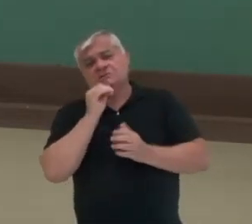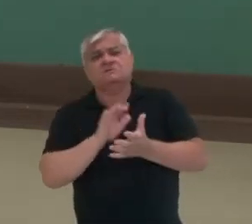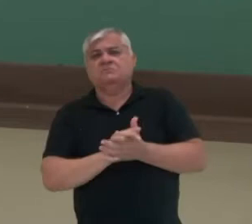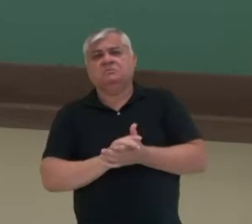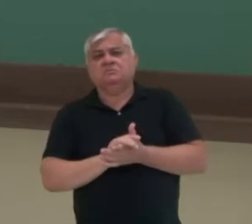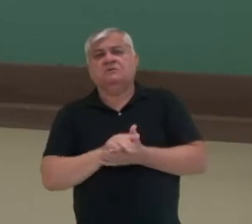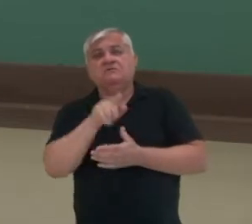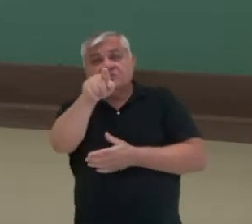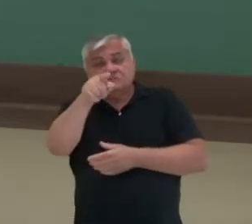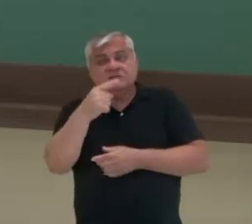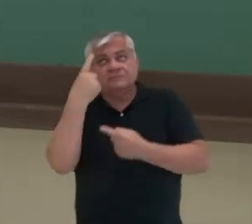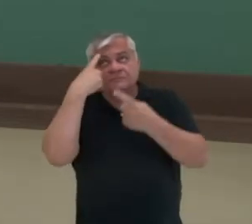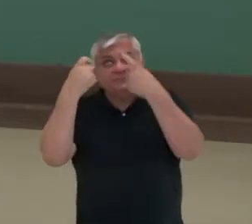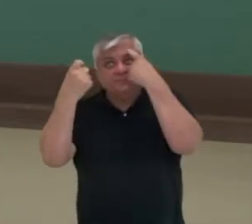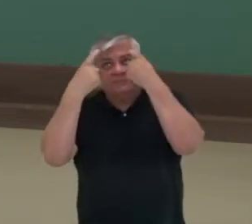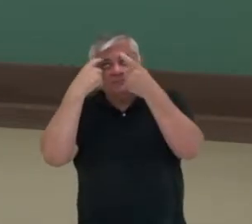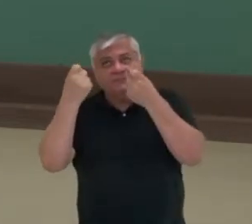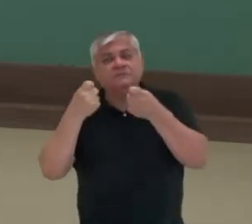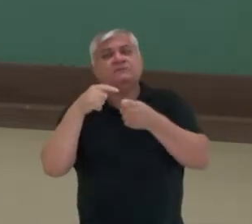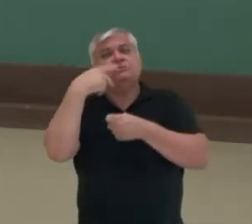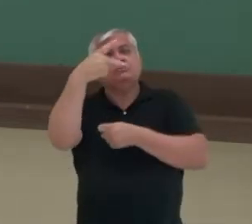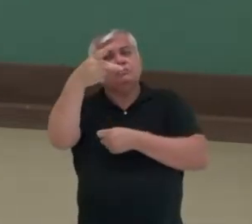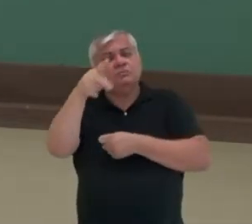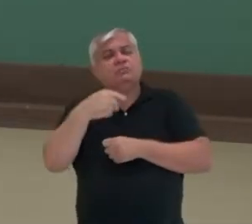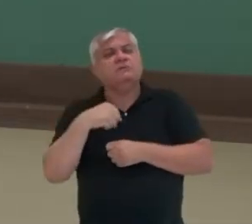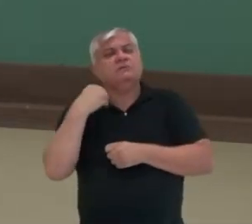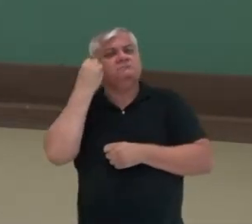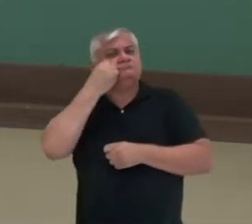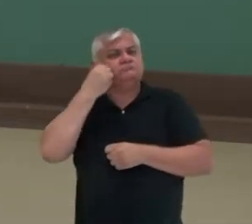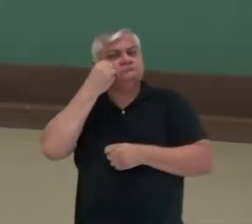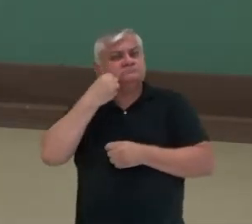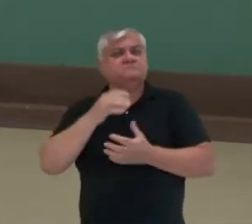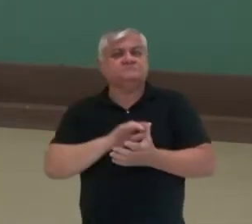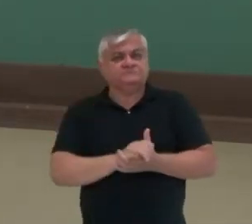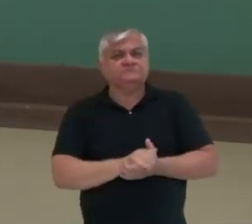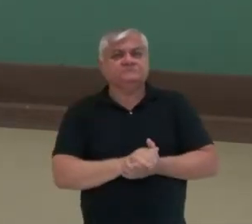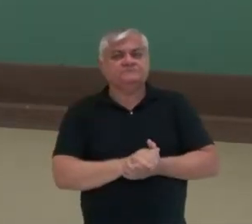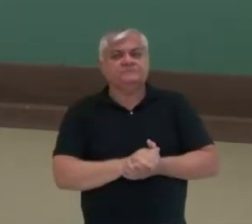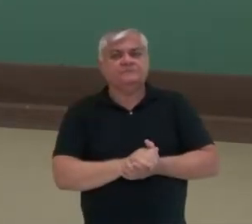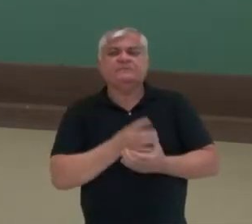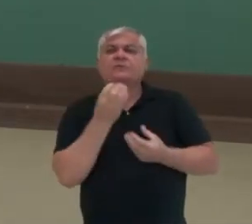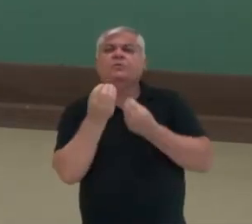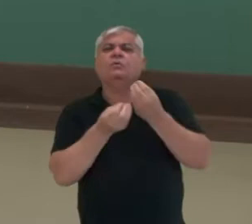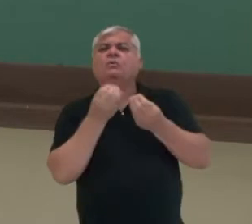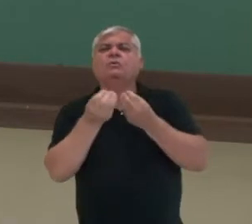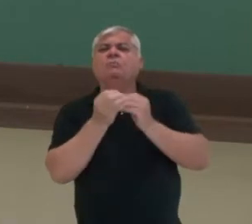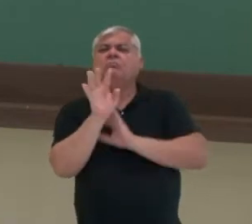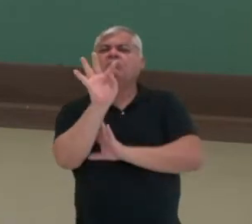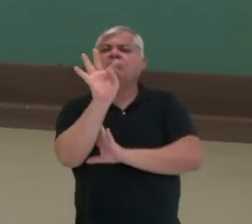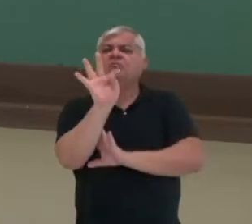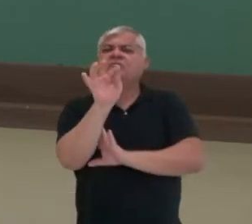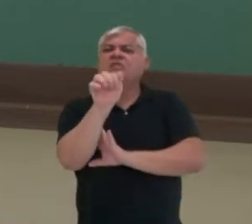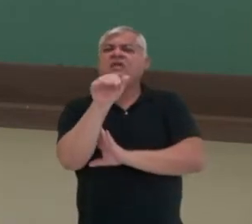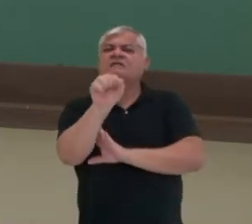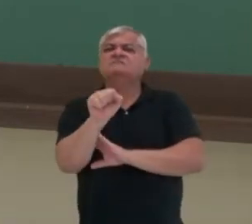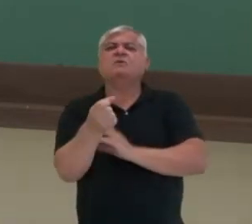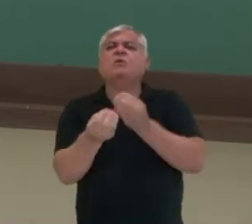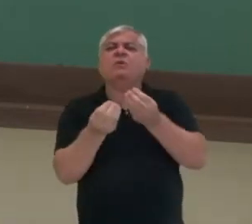você construiu ao longo da sua formação. Como se sustenta uma tese? A